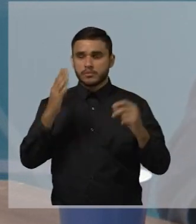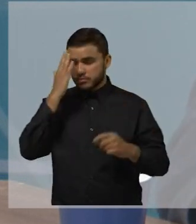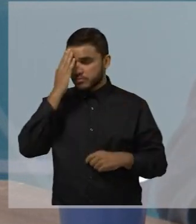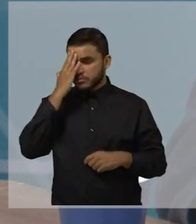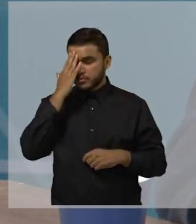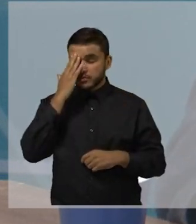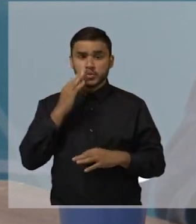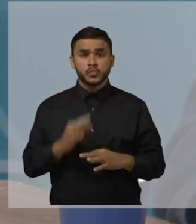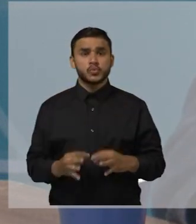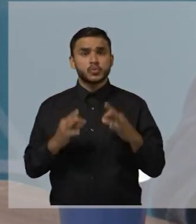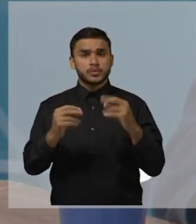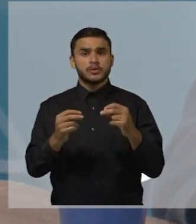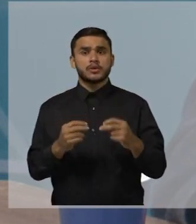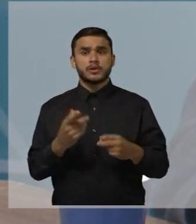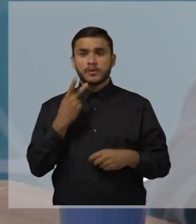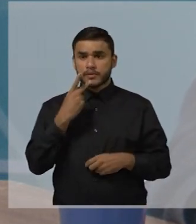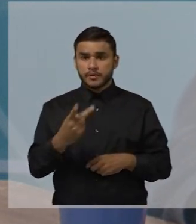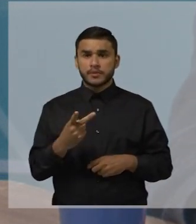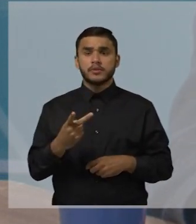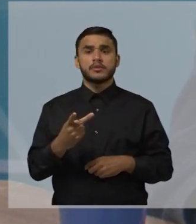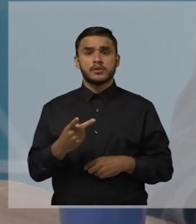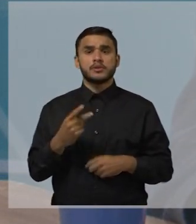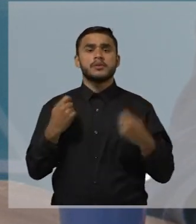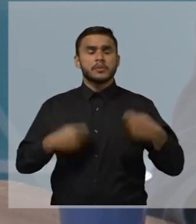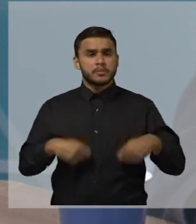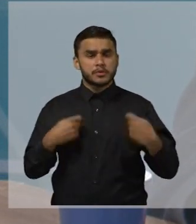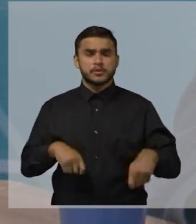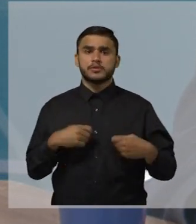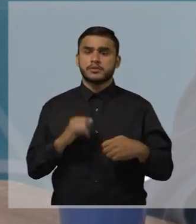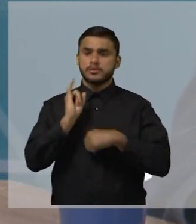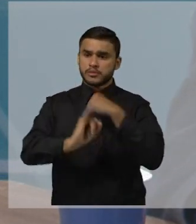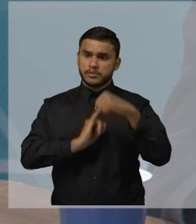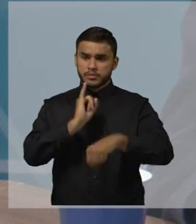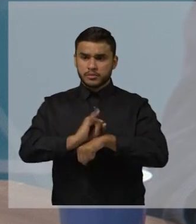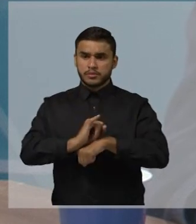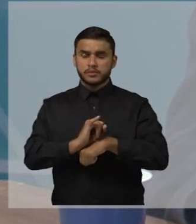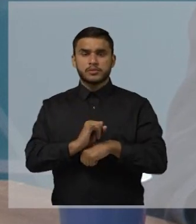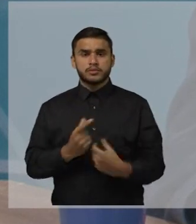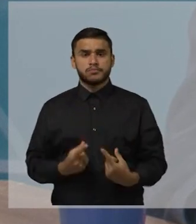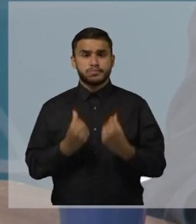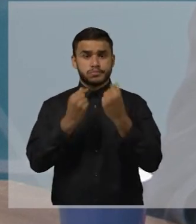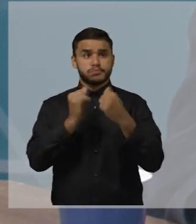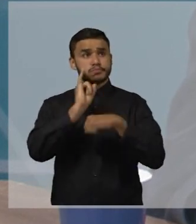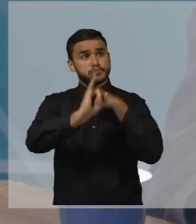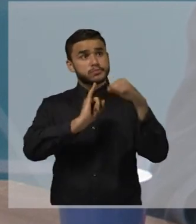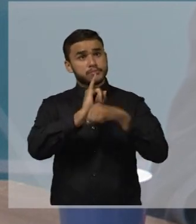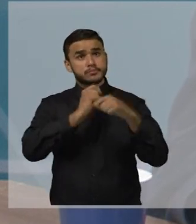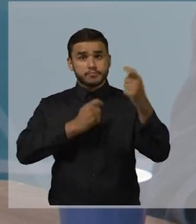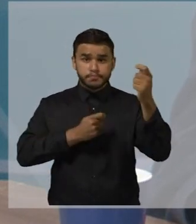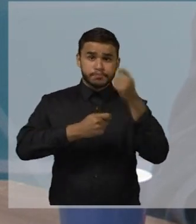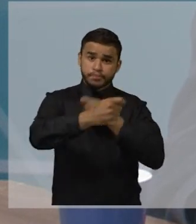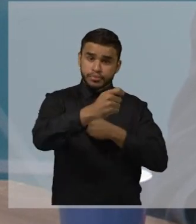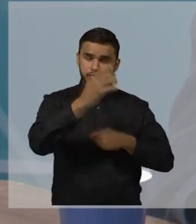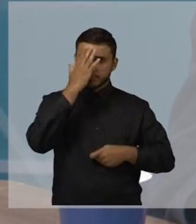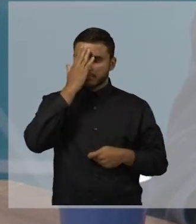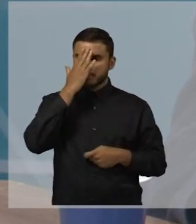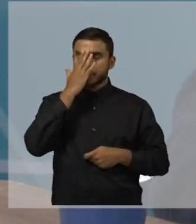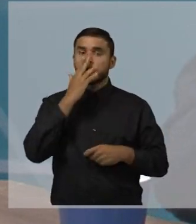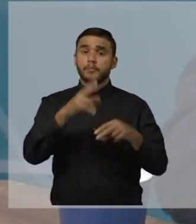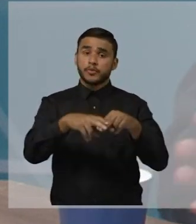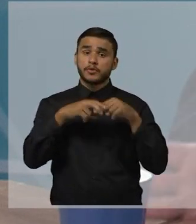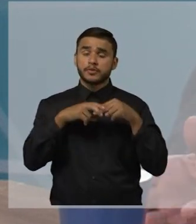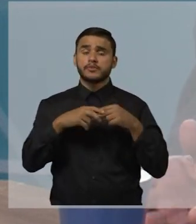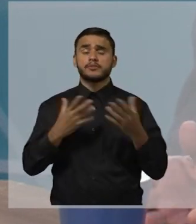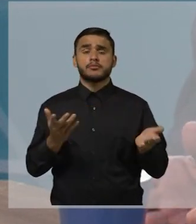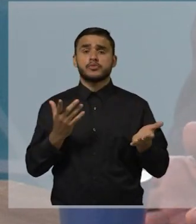gente vai se credenciando à cooperação internacional, aos negócios internacionais. Até porque esses negócios